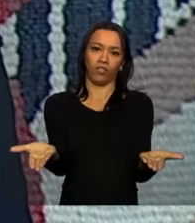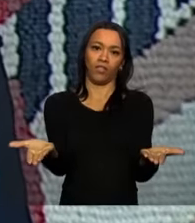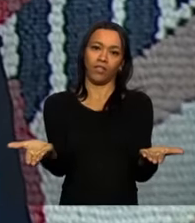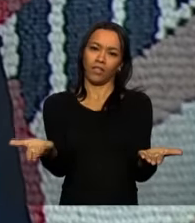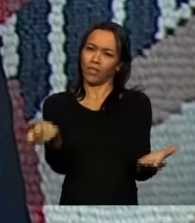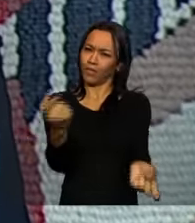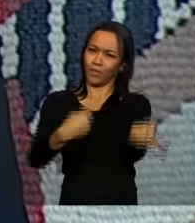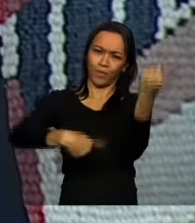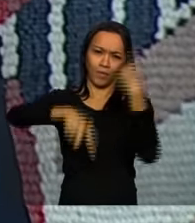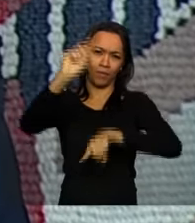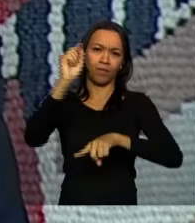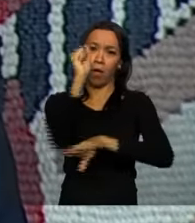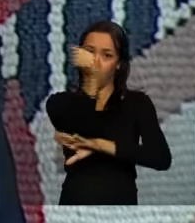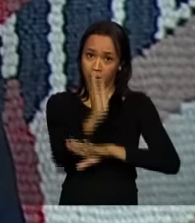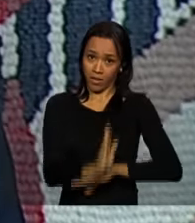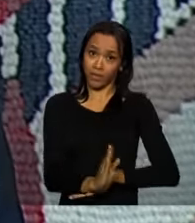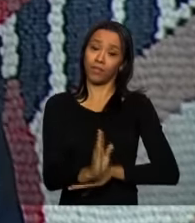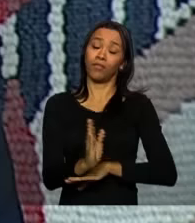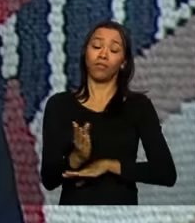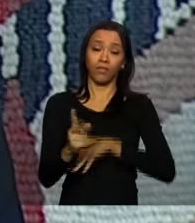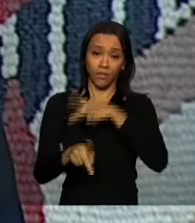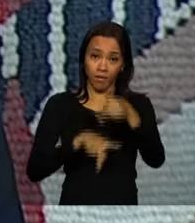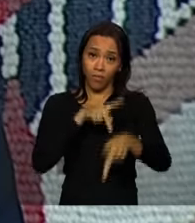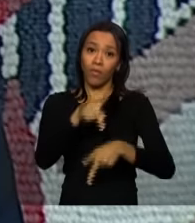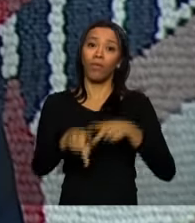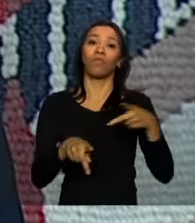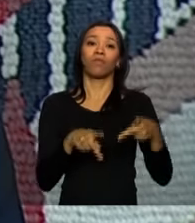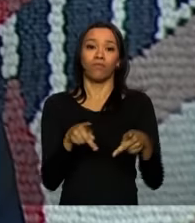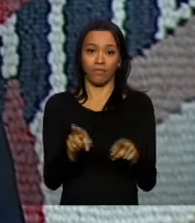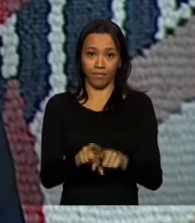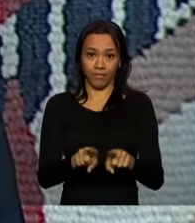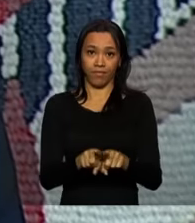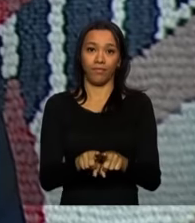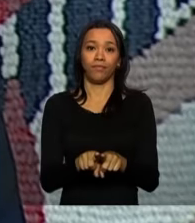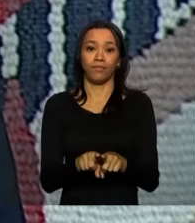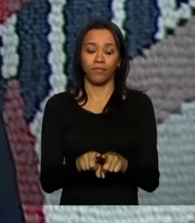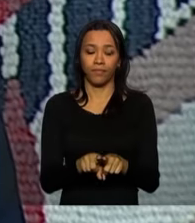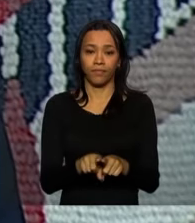muita prosperidade ao Brasil e ao seu povo,